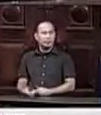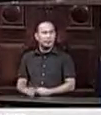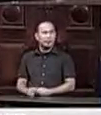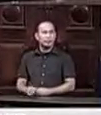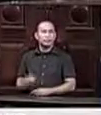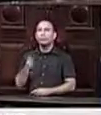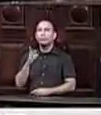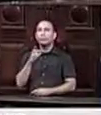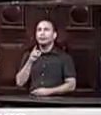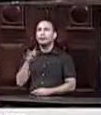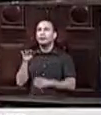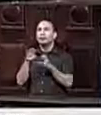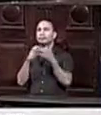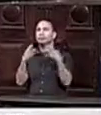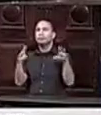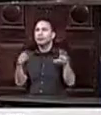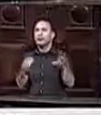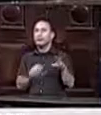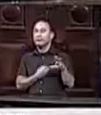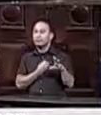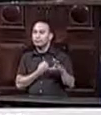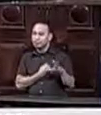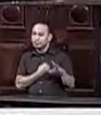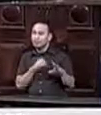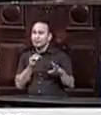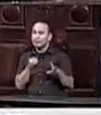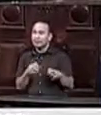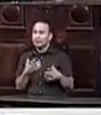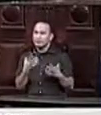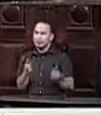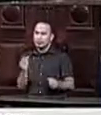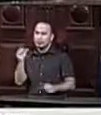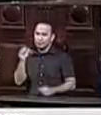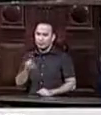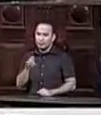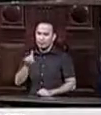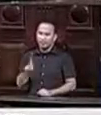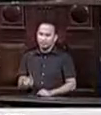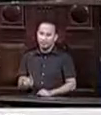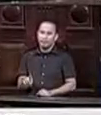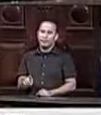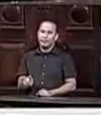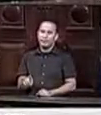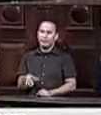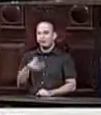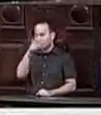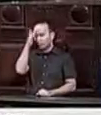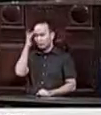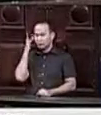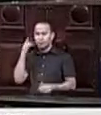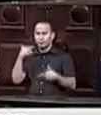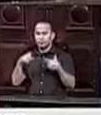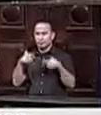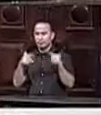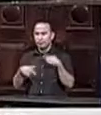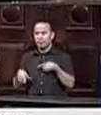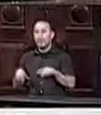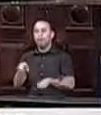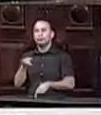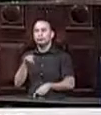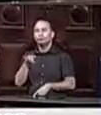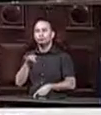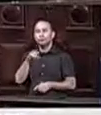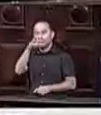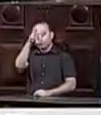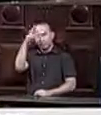está no céu, na briga do mar com o rochedo, quem leva pior é o marisco, e os servidores públicos continuam sem receber. Só